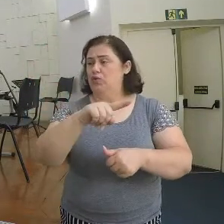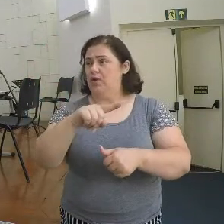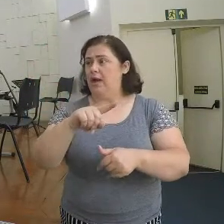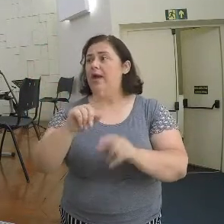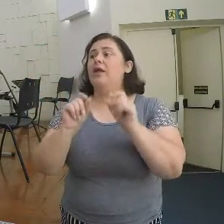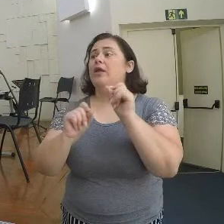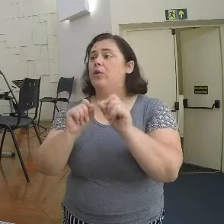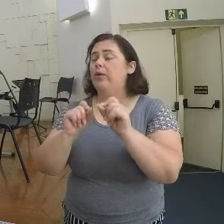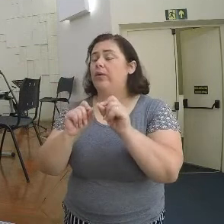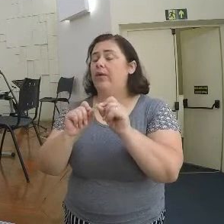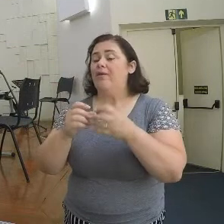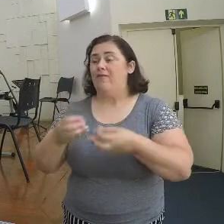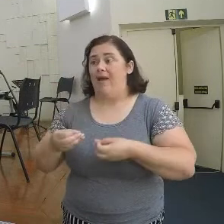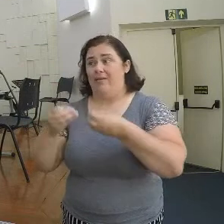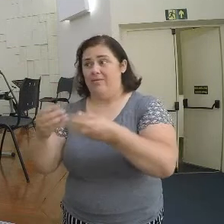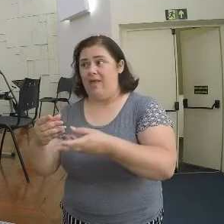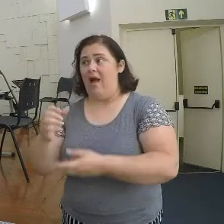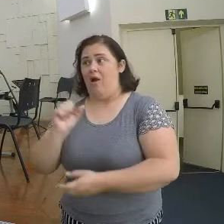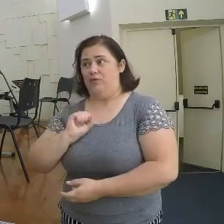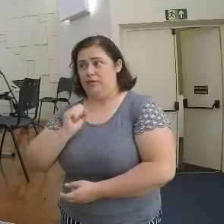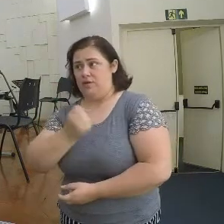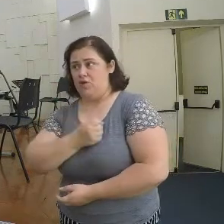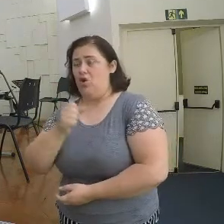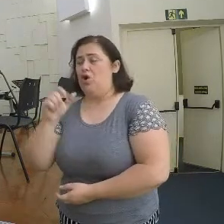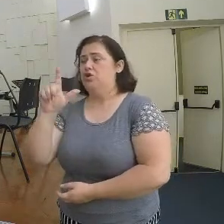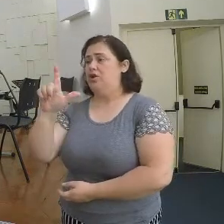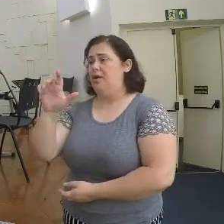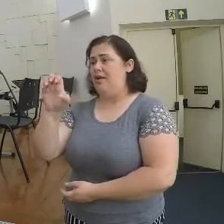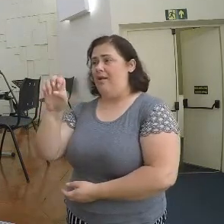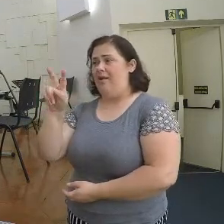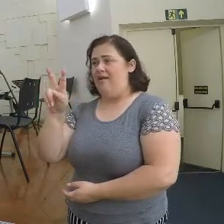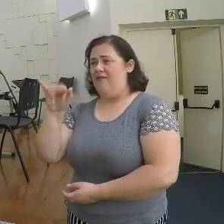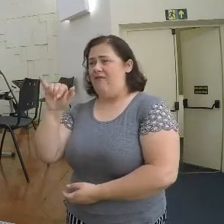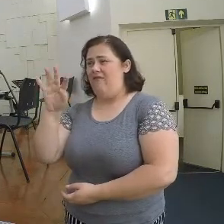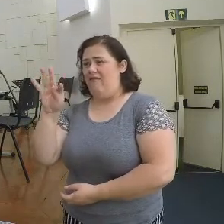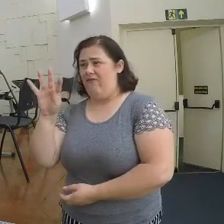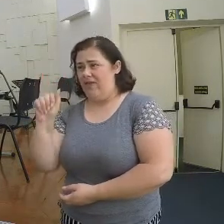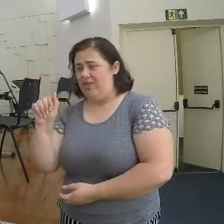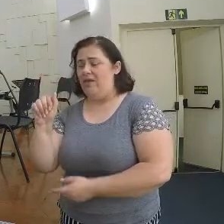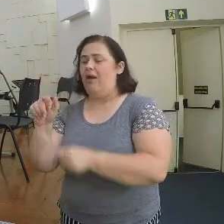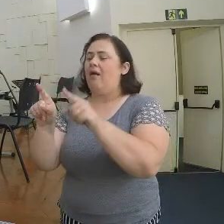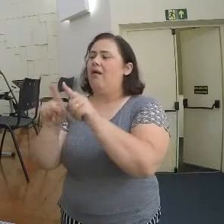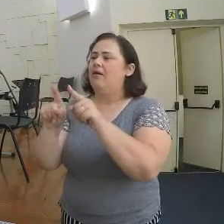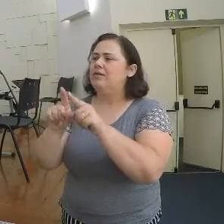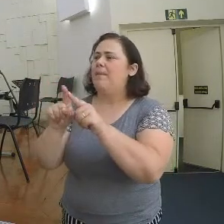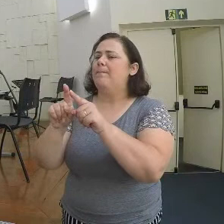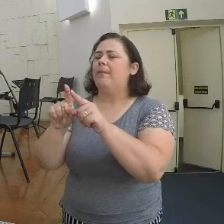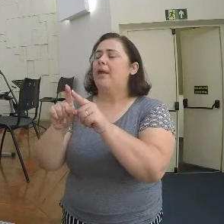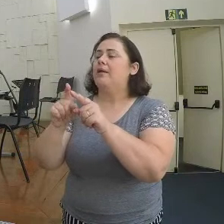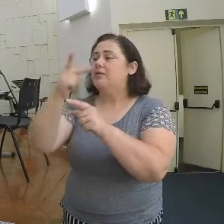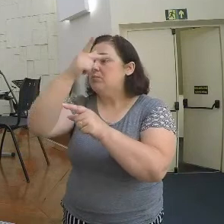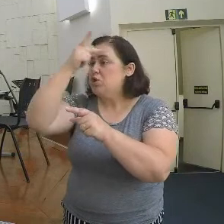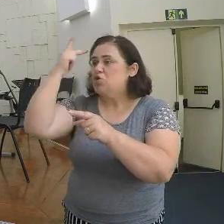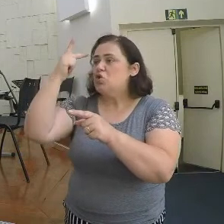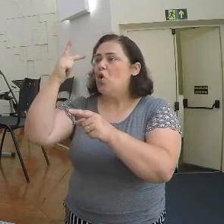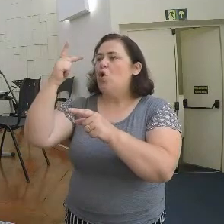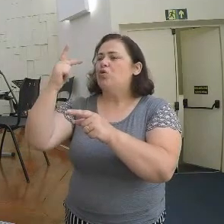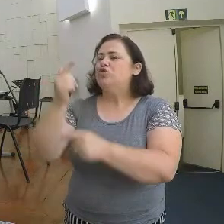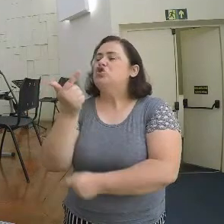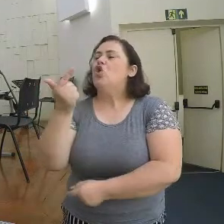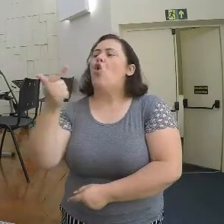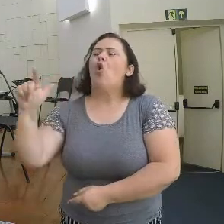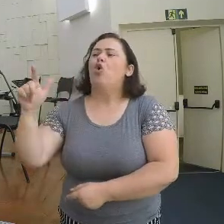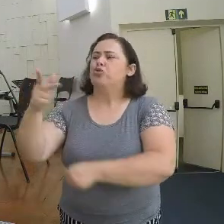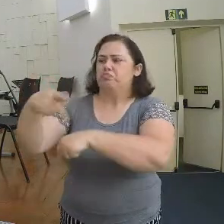ti. Quando acabares de separar todos os dízimos da tua messe no ano terceiro, que é o dos